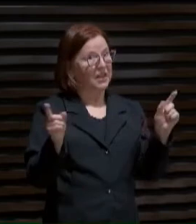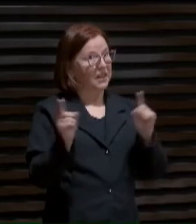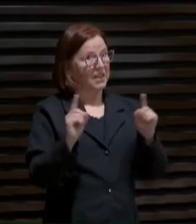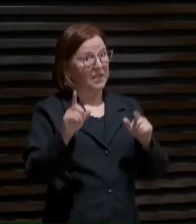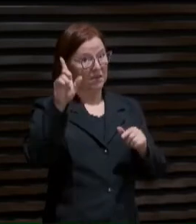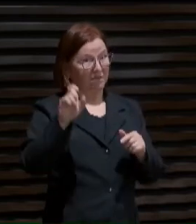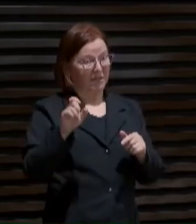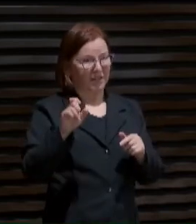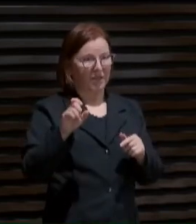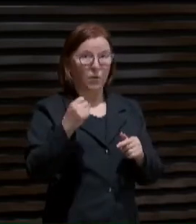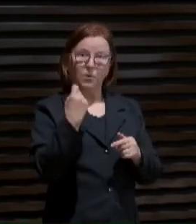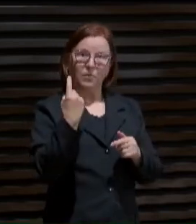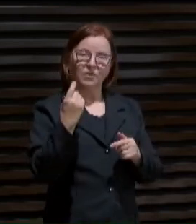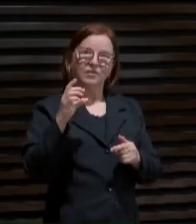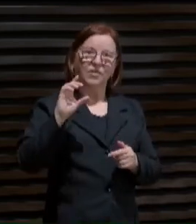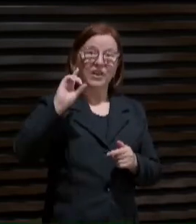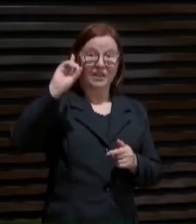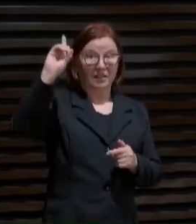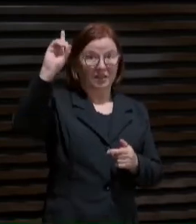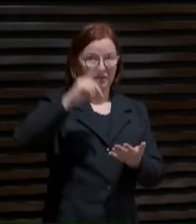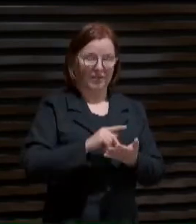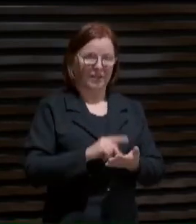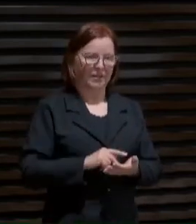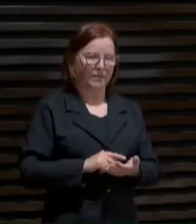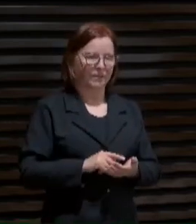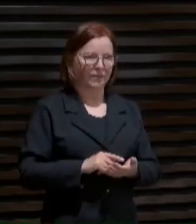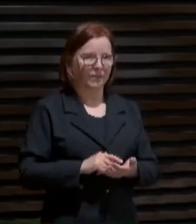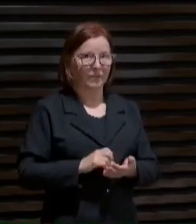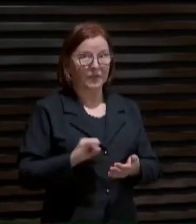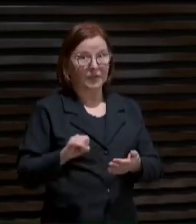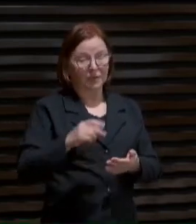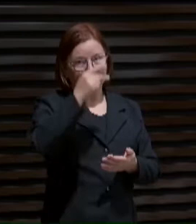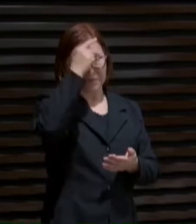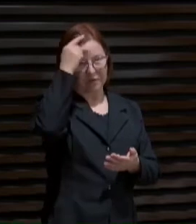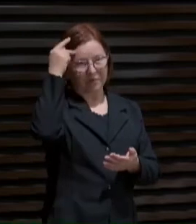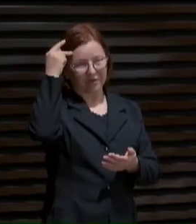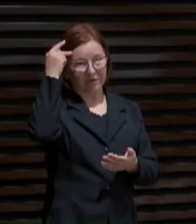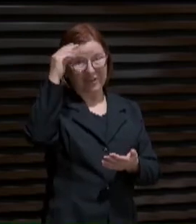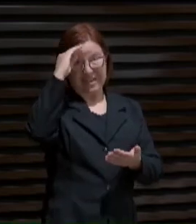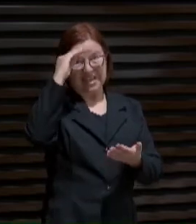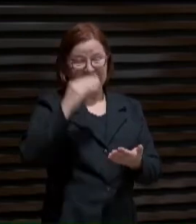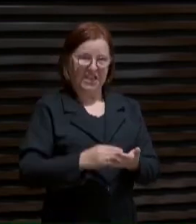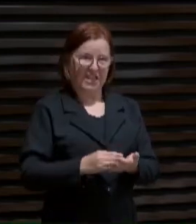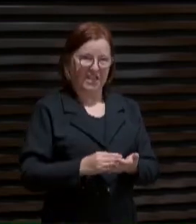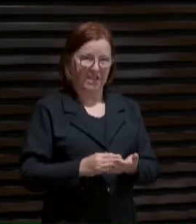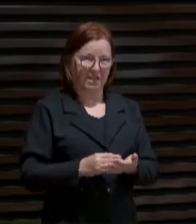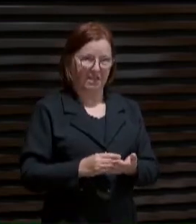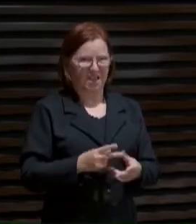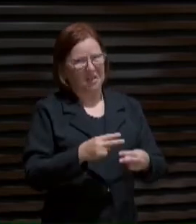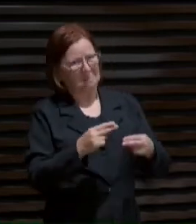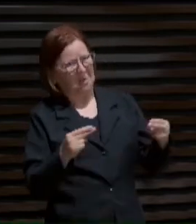verdadeiro quando uma pessoa deposita a sua crença ou algo em algo ou